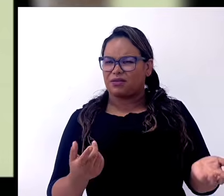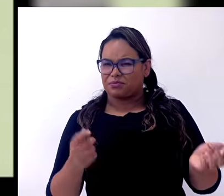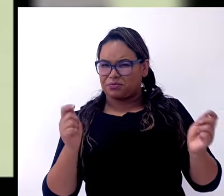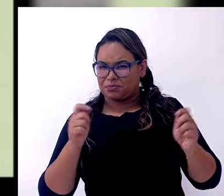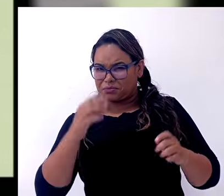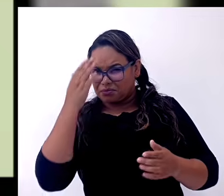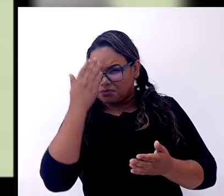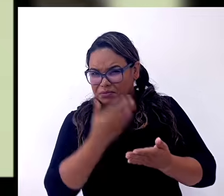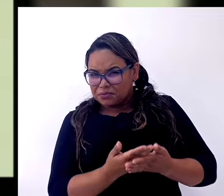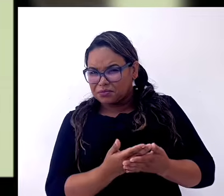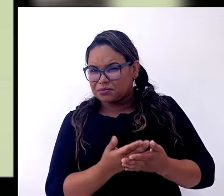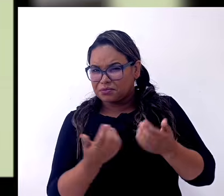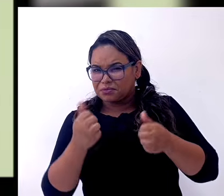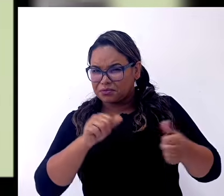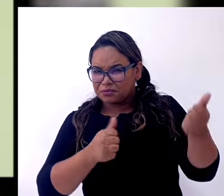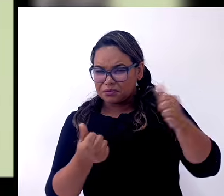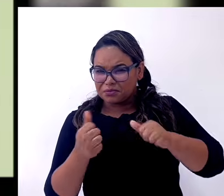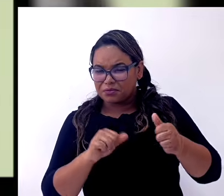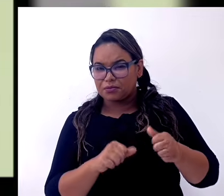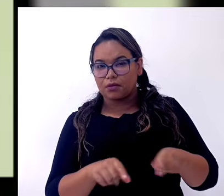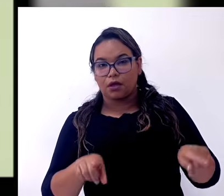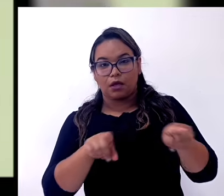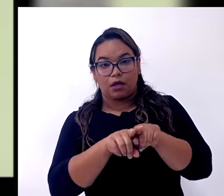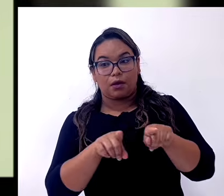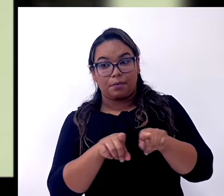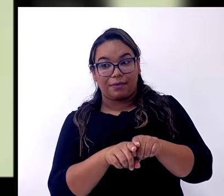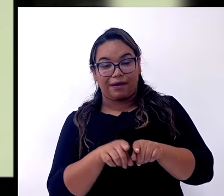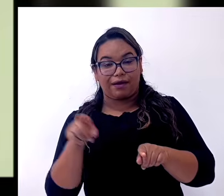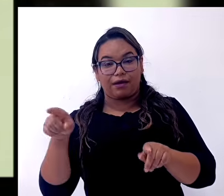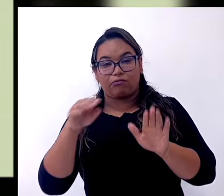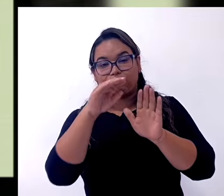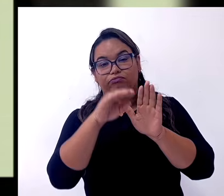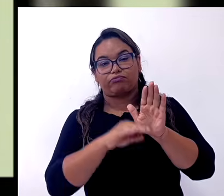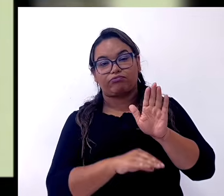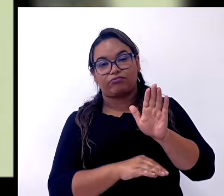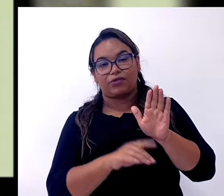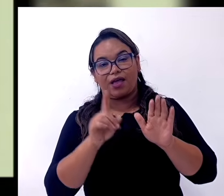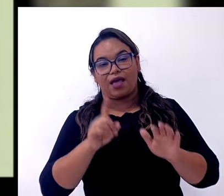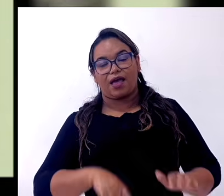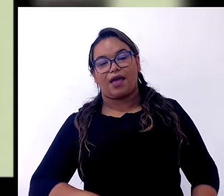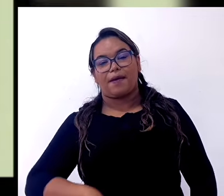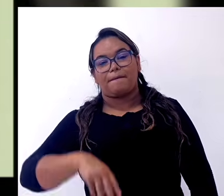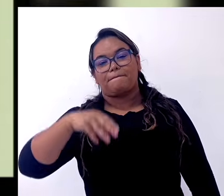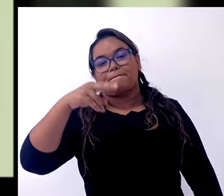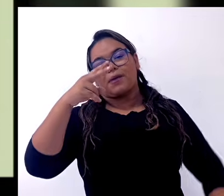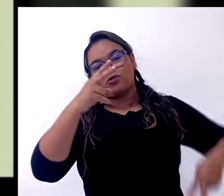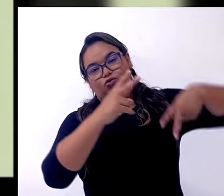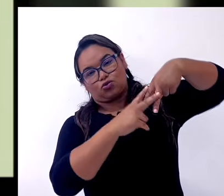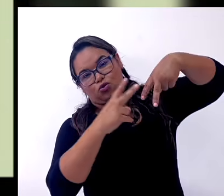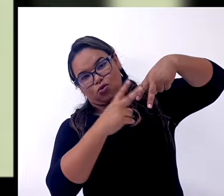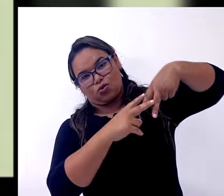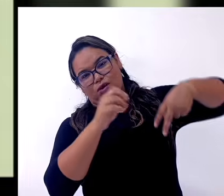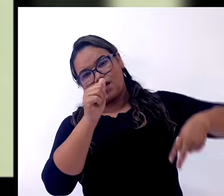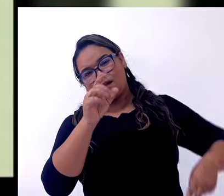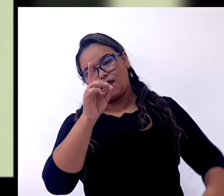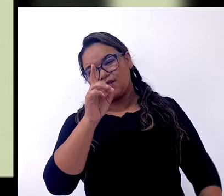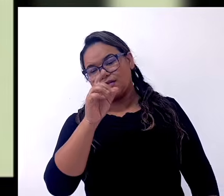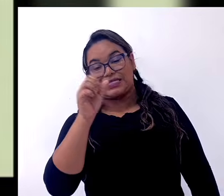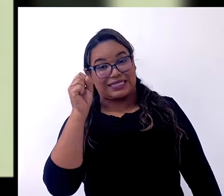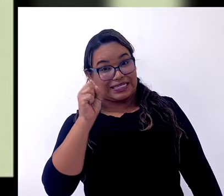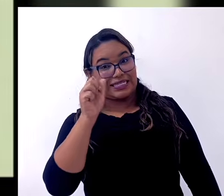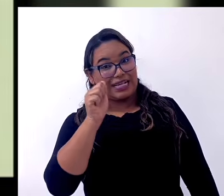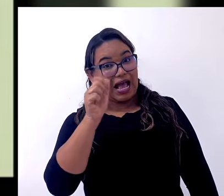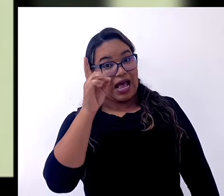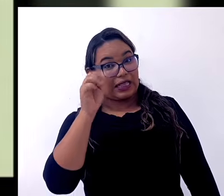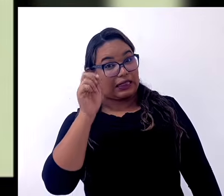na qual nenhuma nação precisará entregar um jota de sua própria soberania. Uma ordem